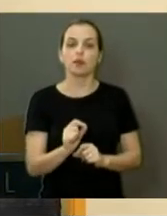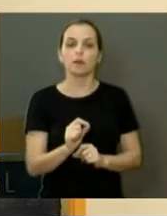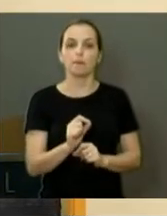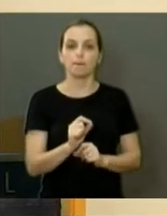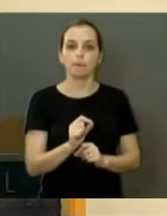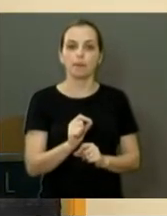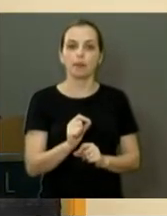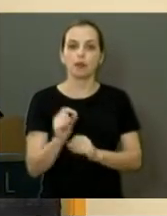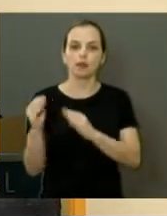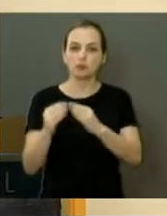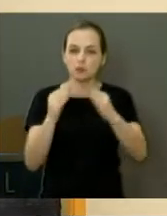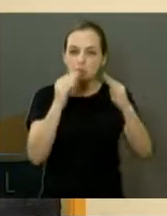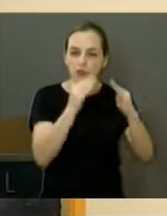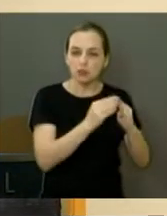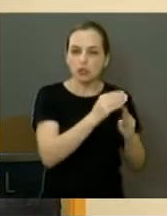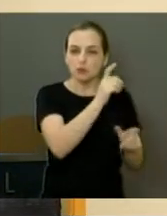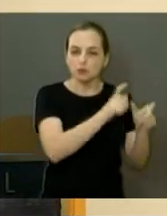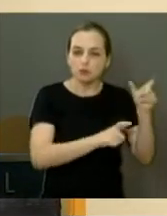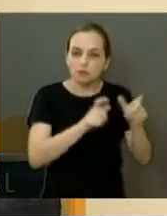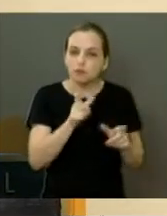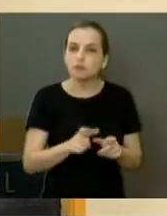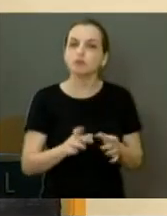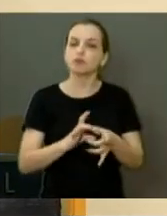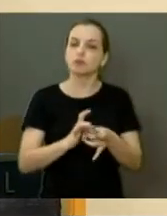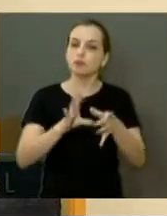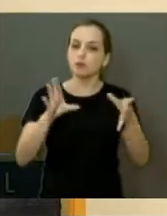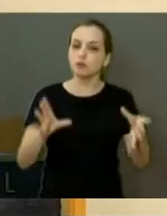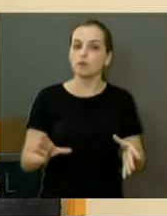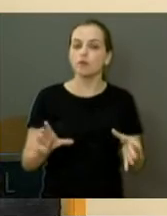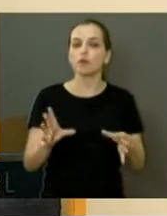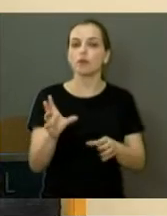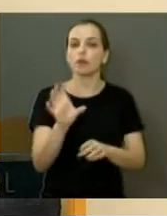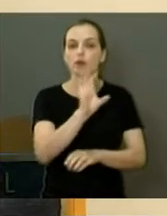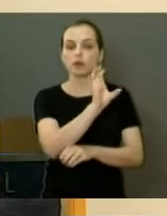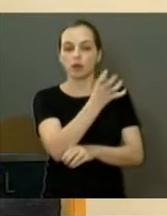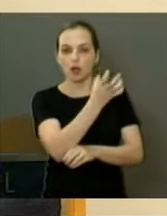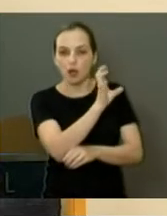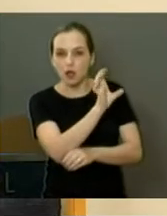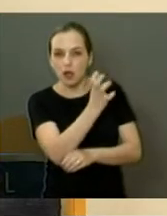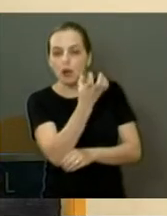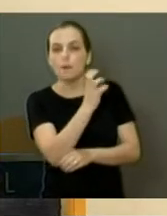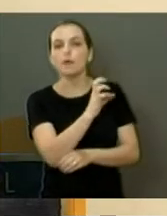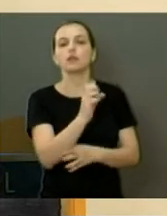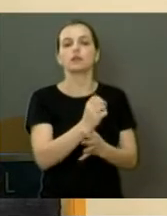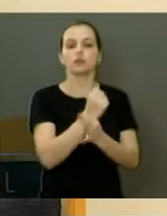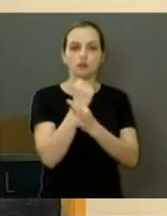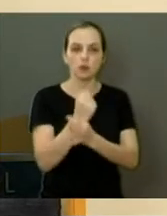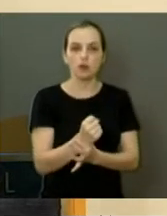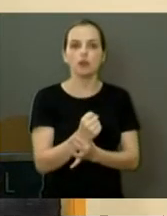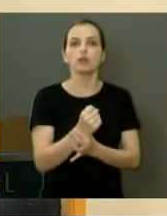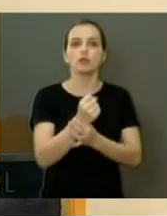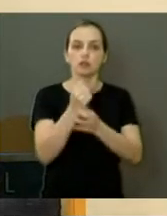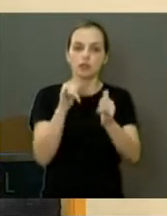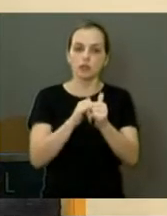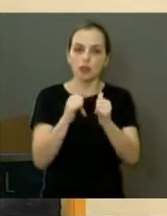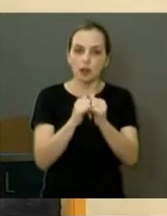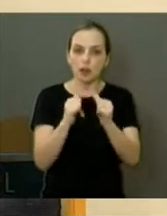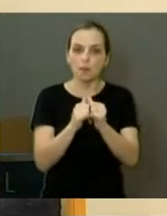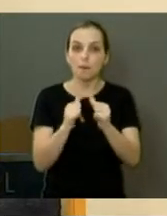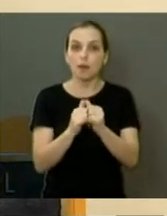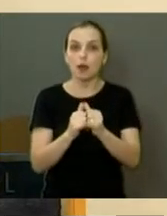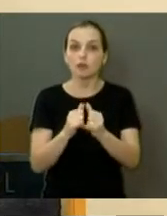a vizinhança, os vizinhos aí, eles estão prontificados a instalar instalar câmaras de segurança na praça com custo